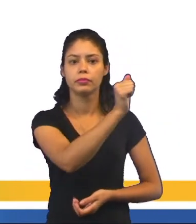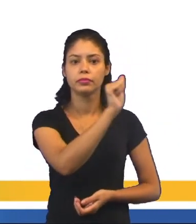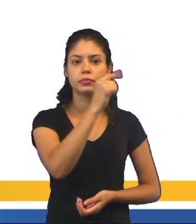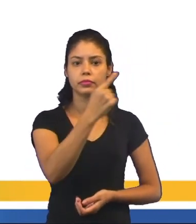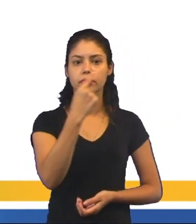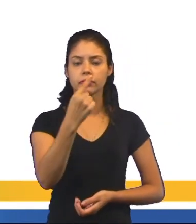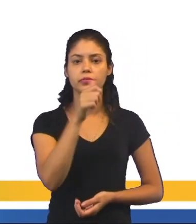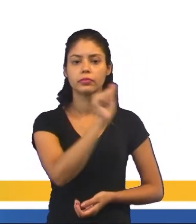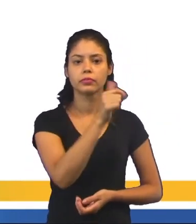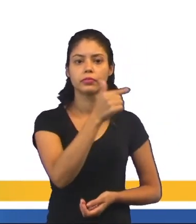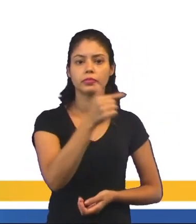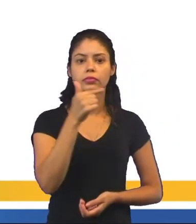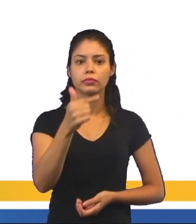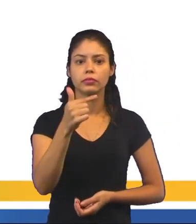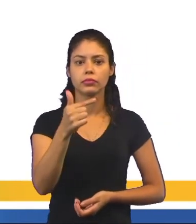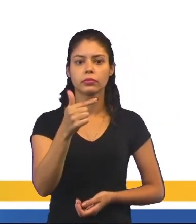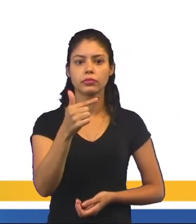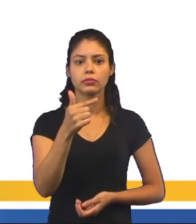A11,